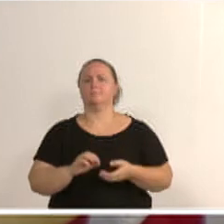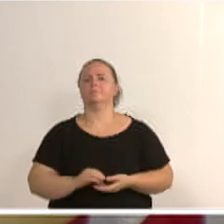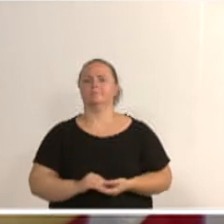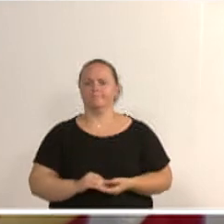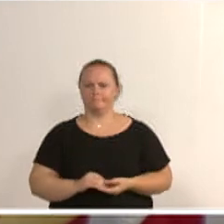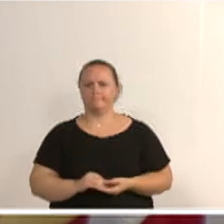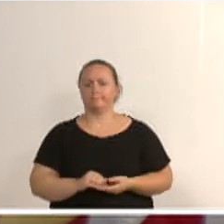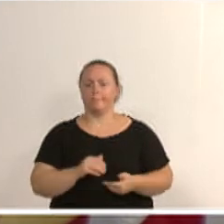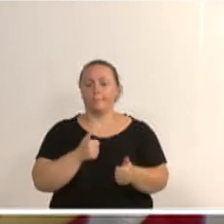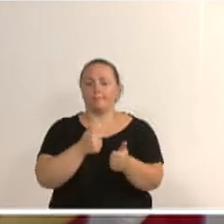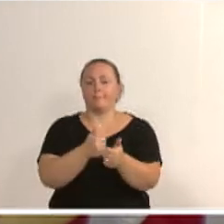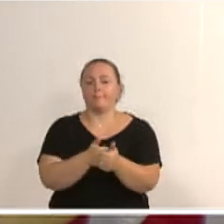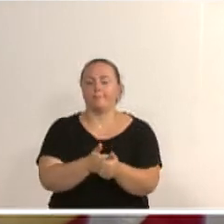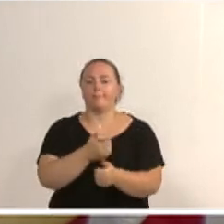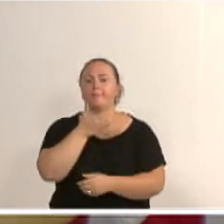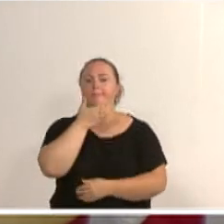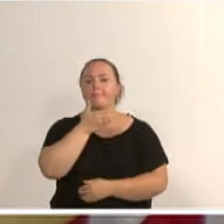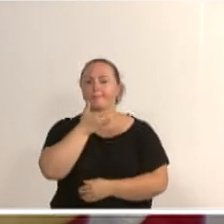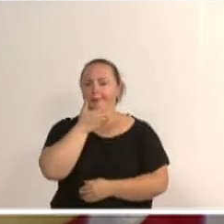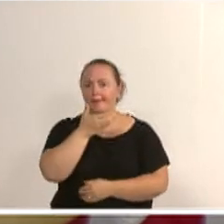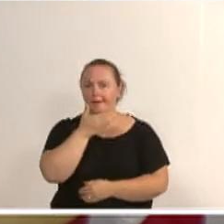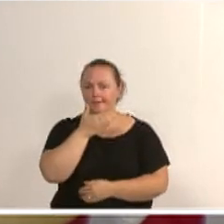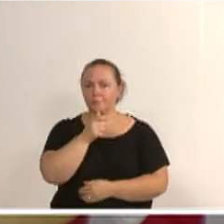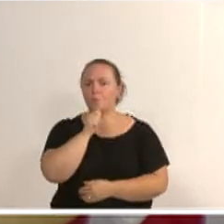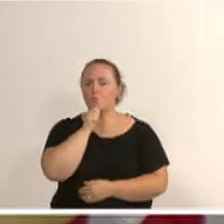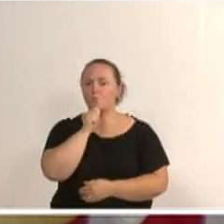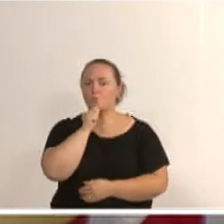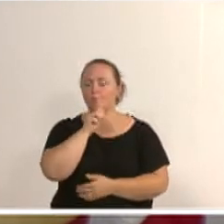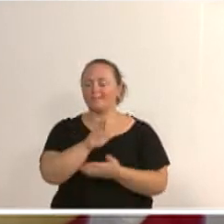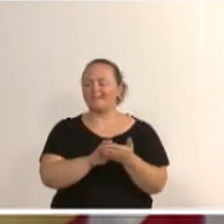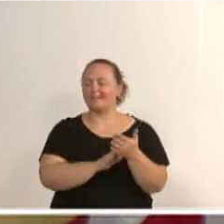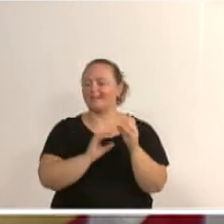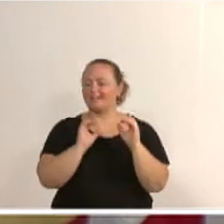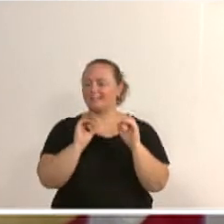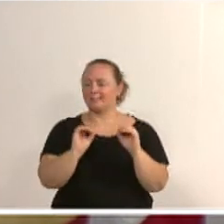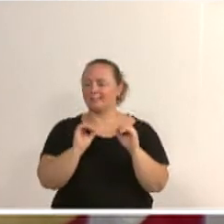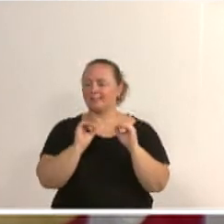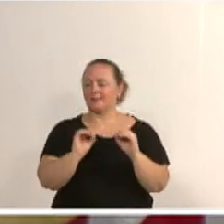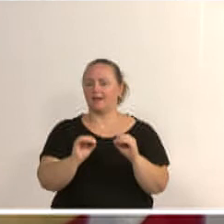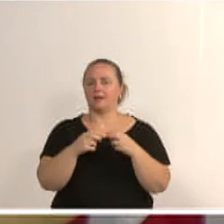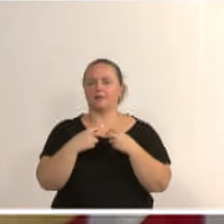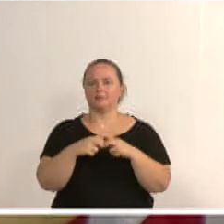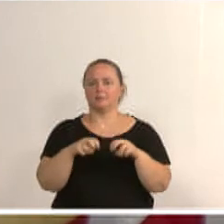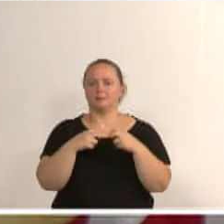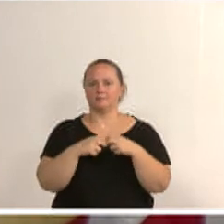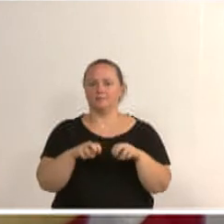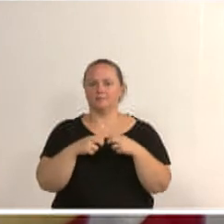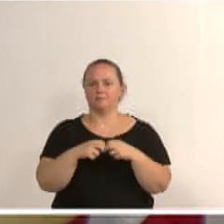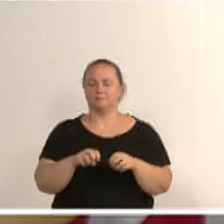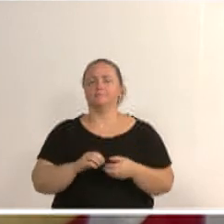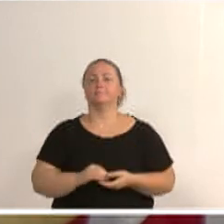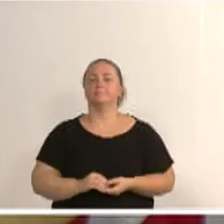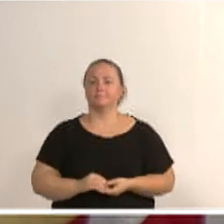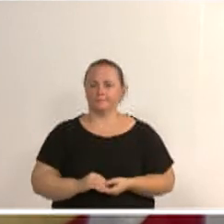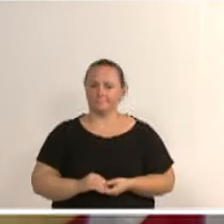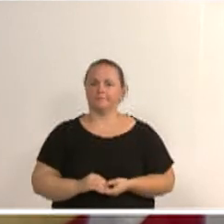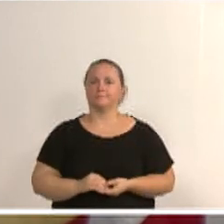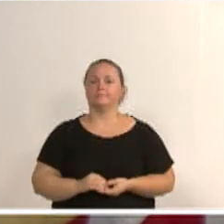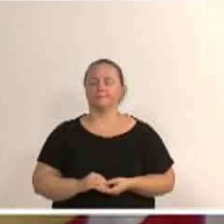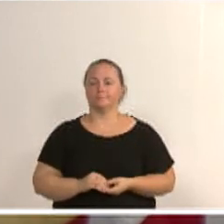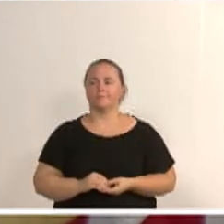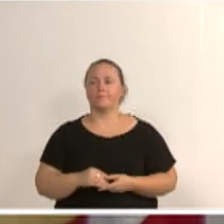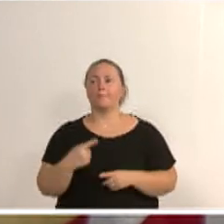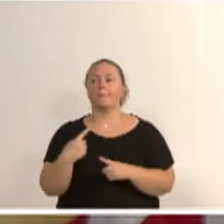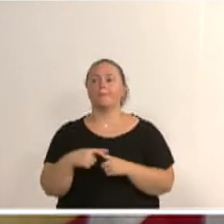de Natal, ficou sem o seu transporte público em função de uma situação